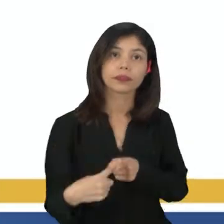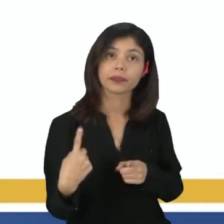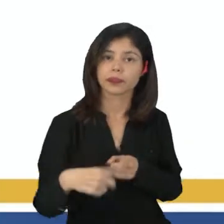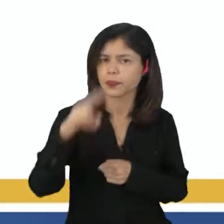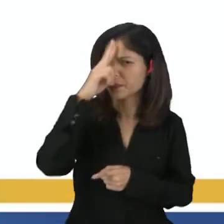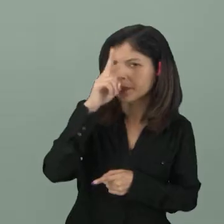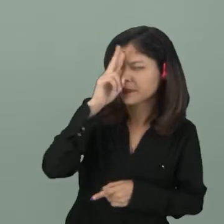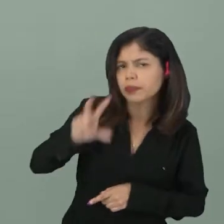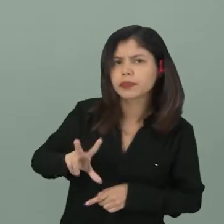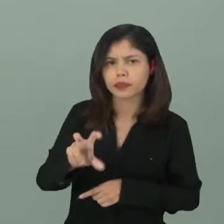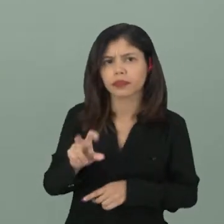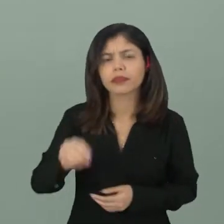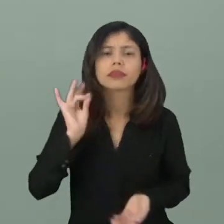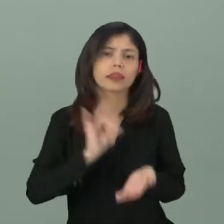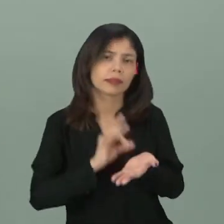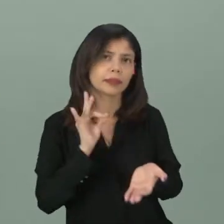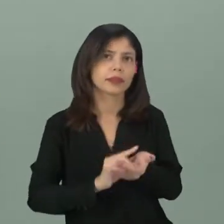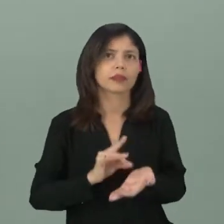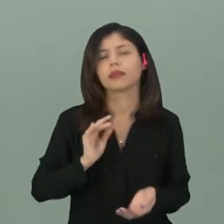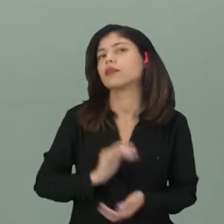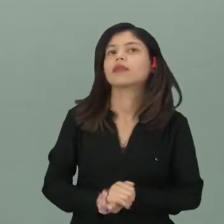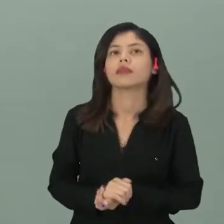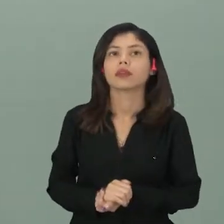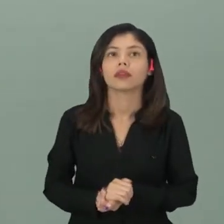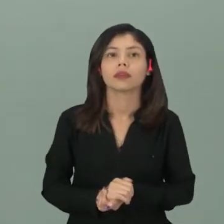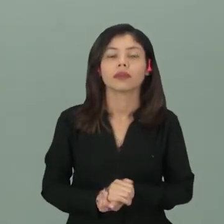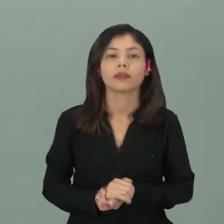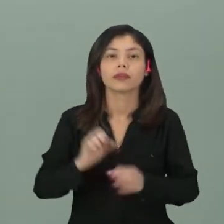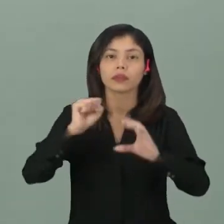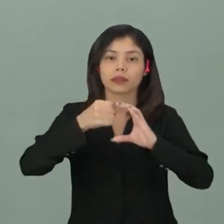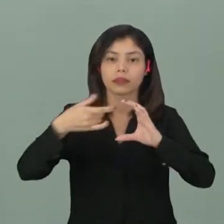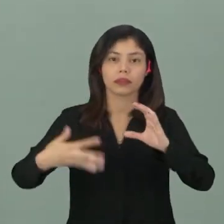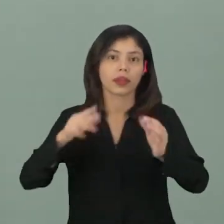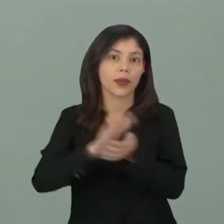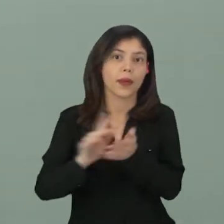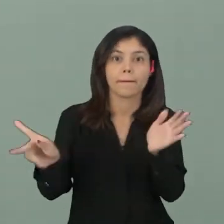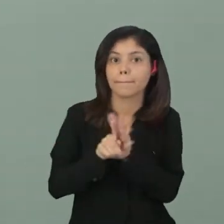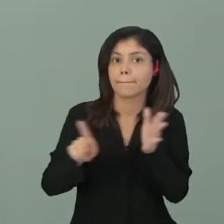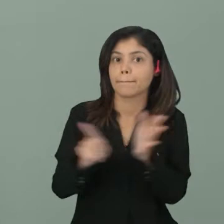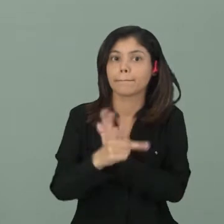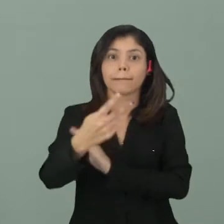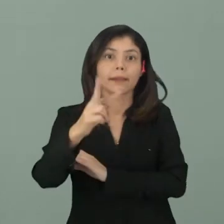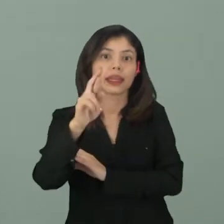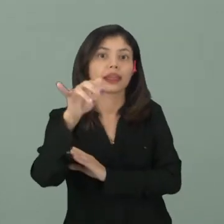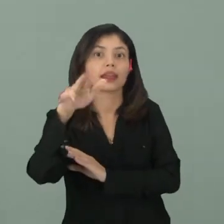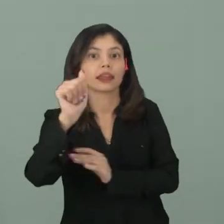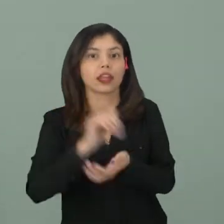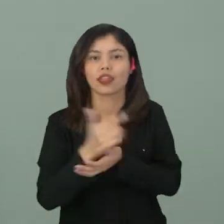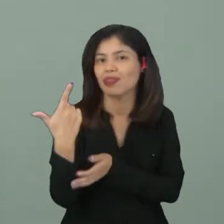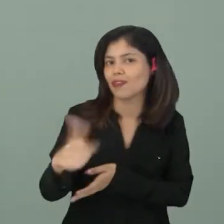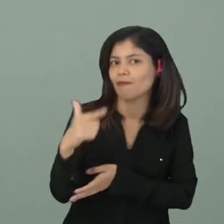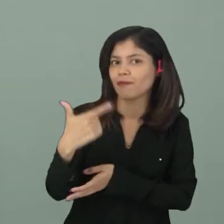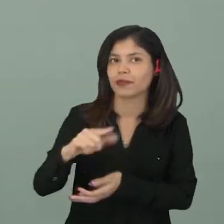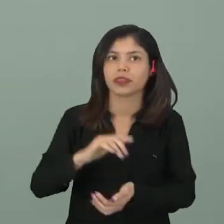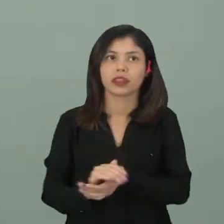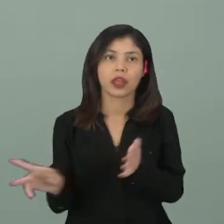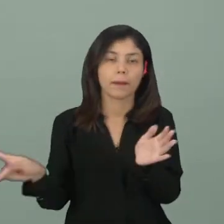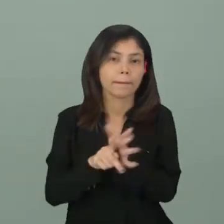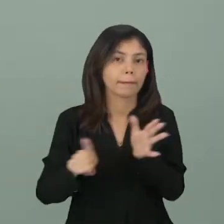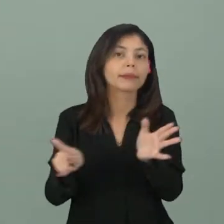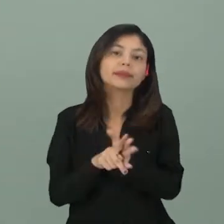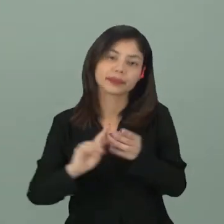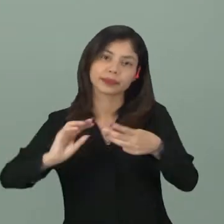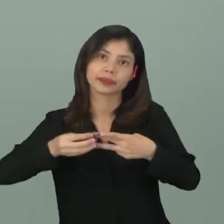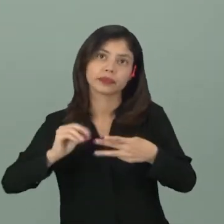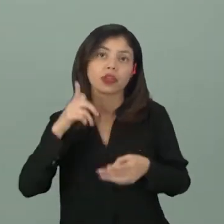lembra que os vírus, na verdade, eles são considerados uma espécie de piratas, Porque eles não vão ter sua constituição própria. Os